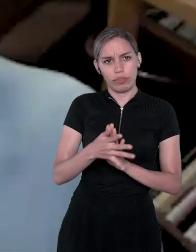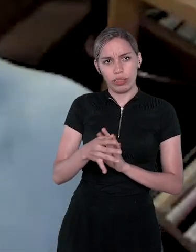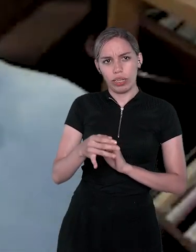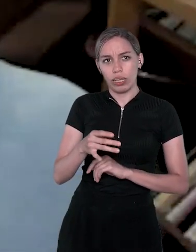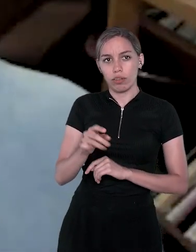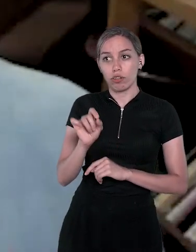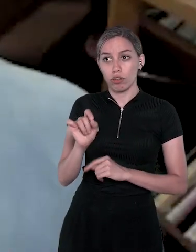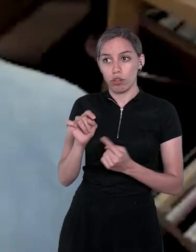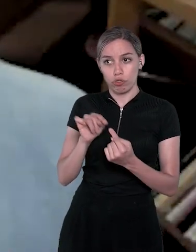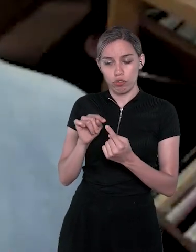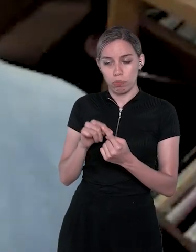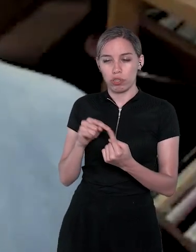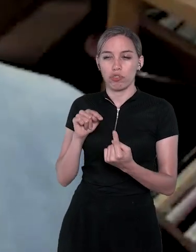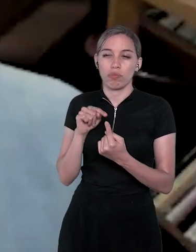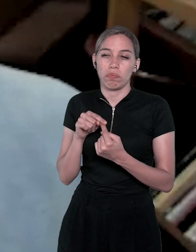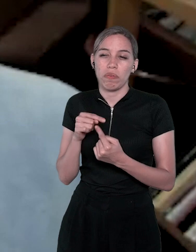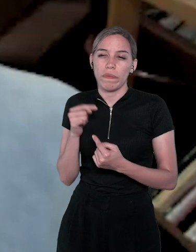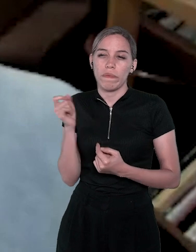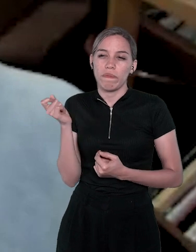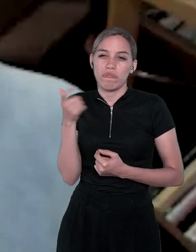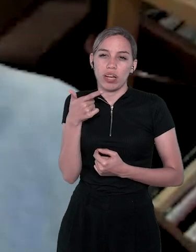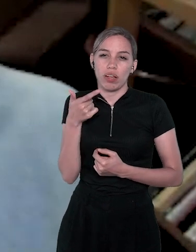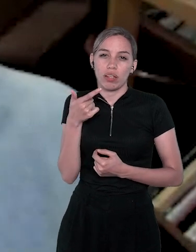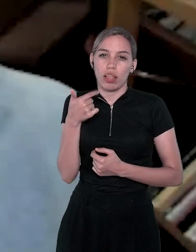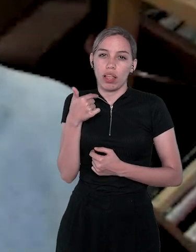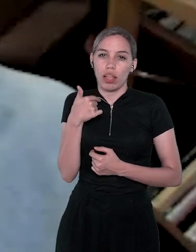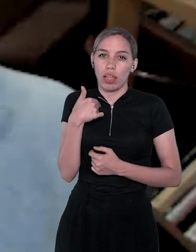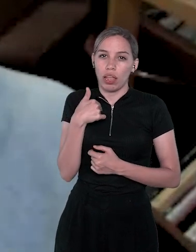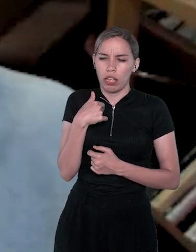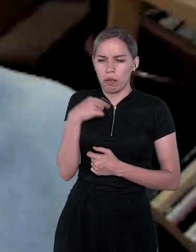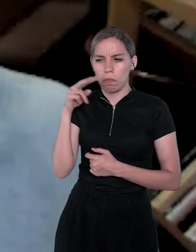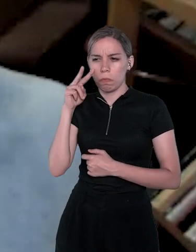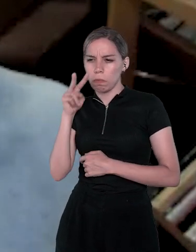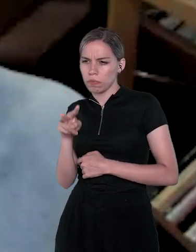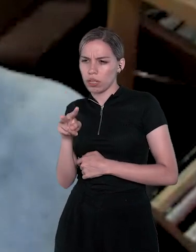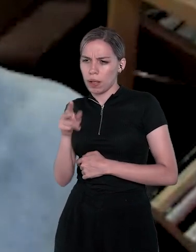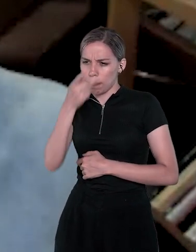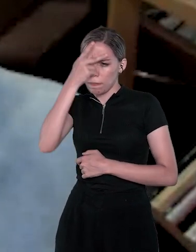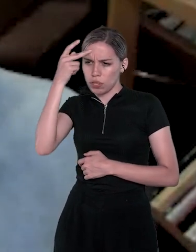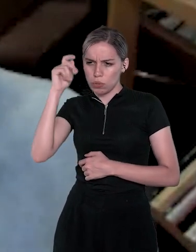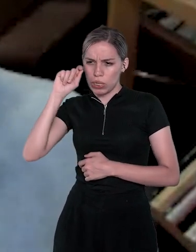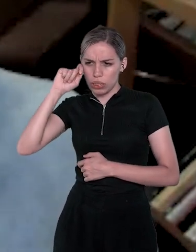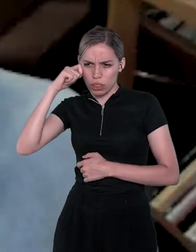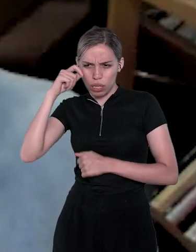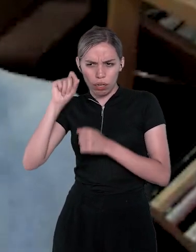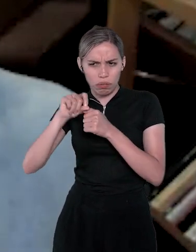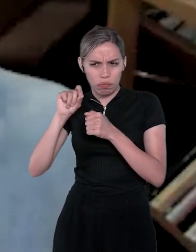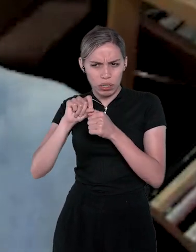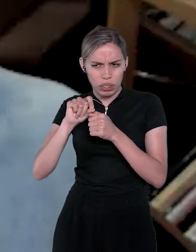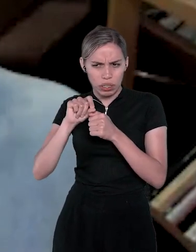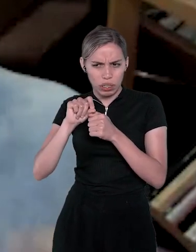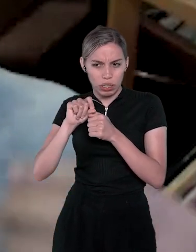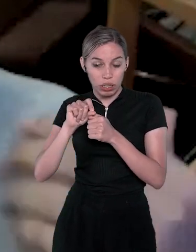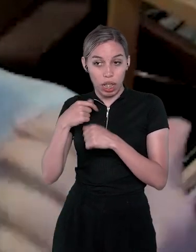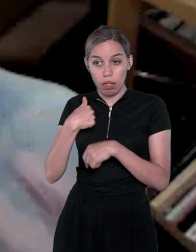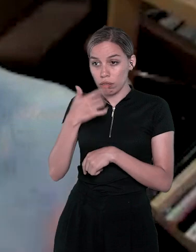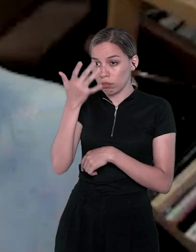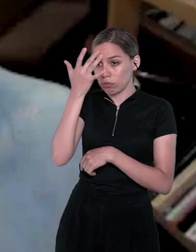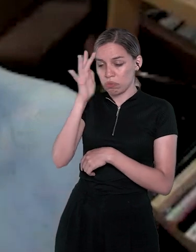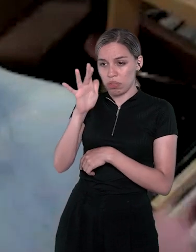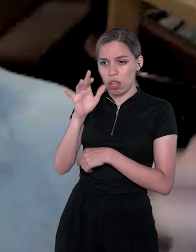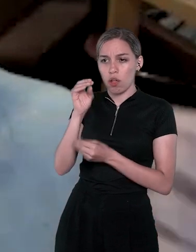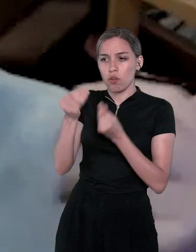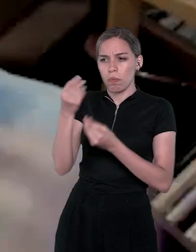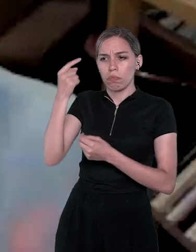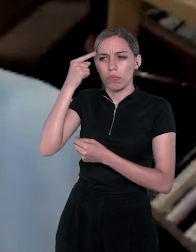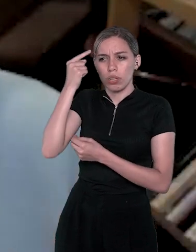falso eu tentar construir um personagem imaginando que eu sei o que um negro vai fazer, como ele vai agir, o que ele